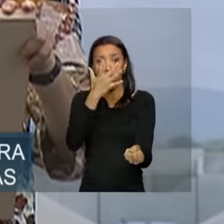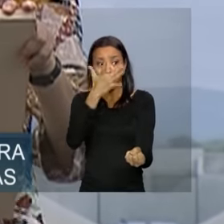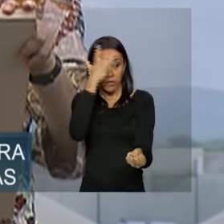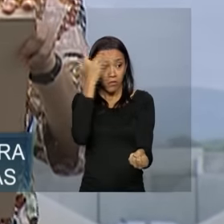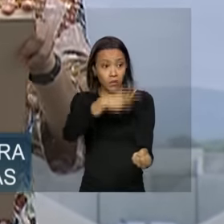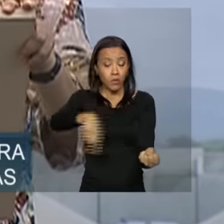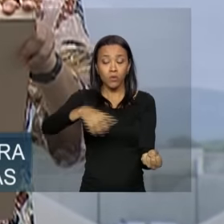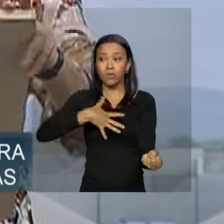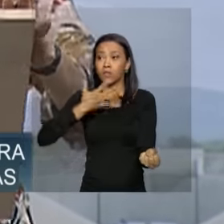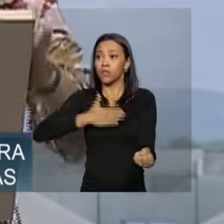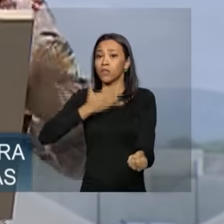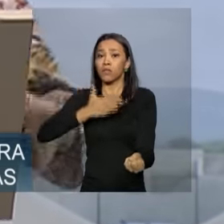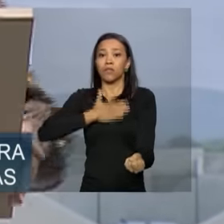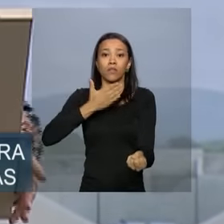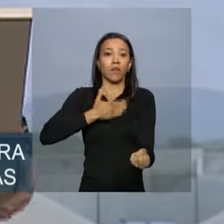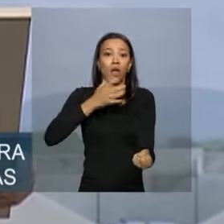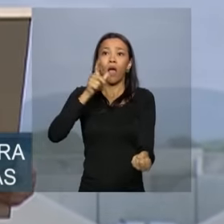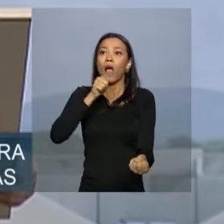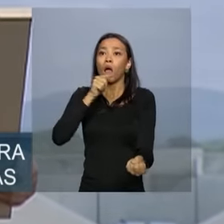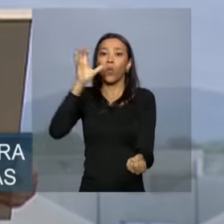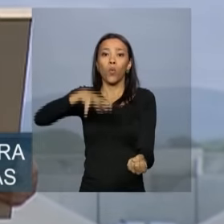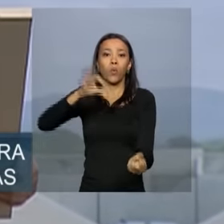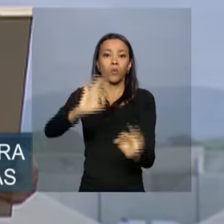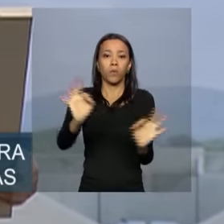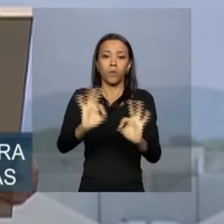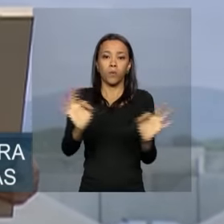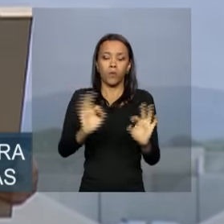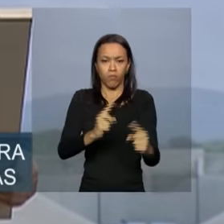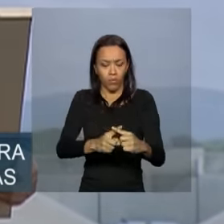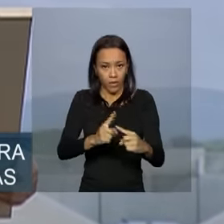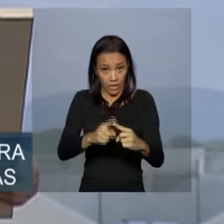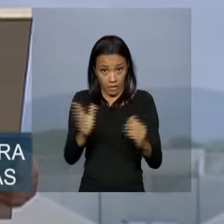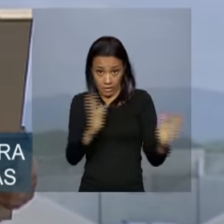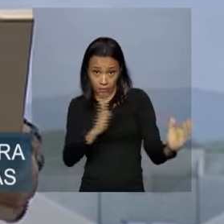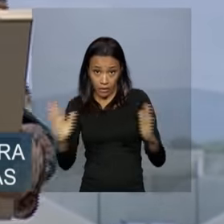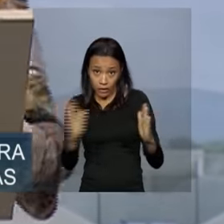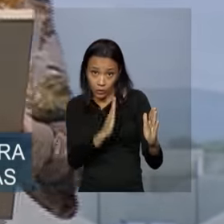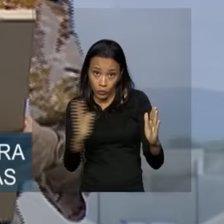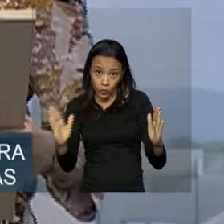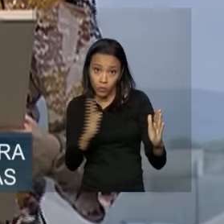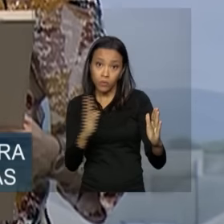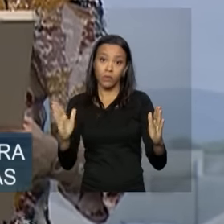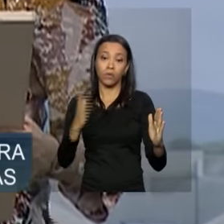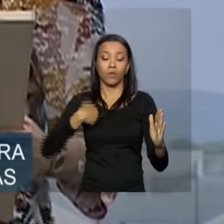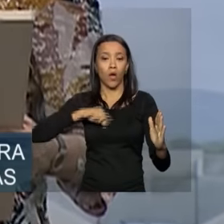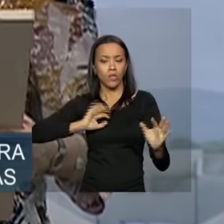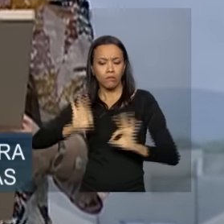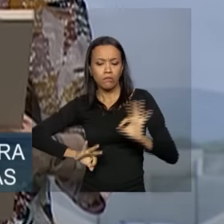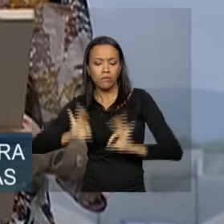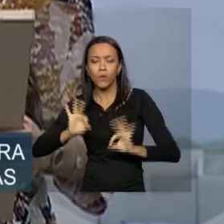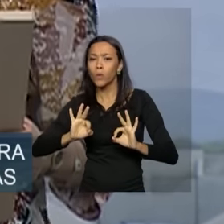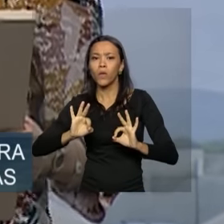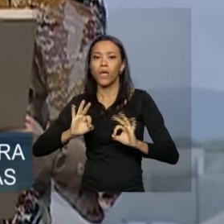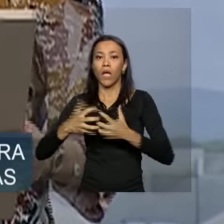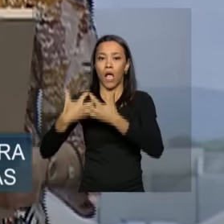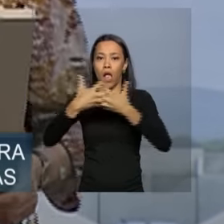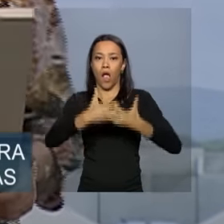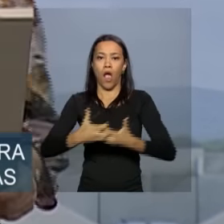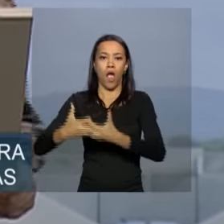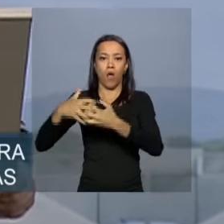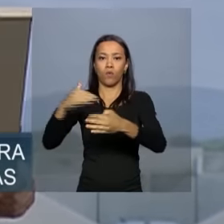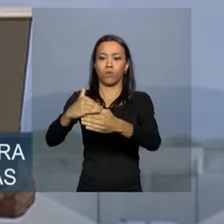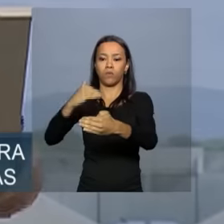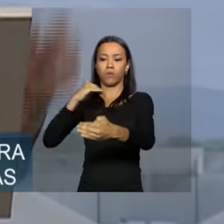para as pessoas, porque nesse período nós providenciamos carros-pipa,